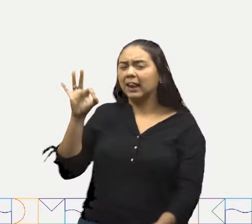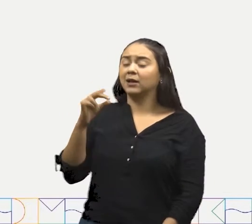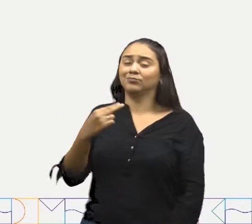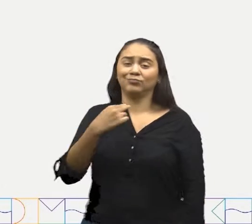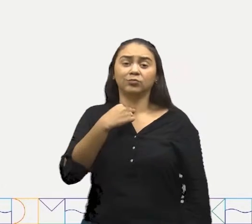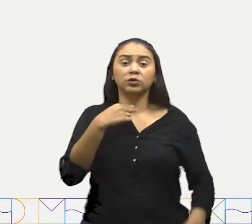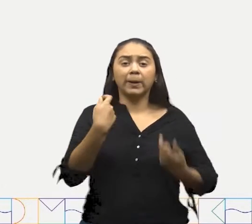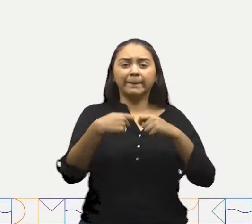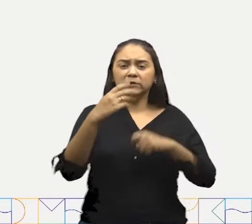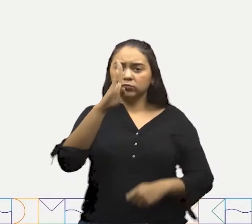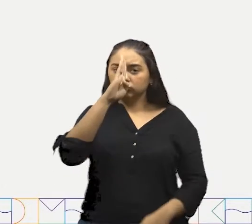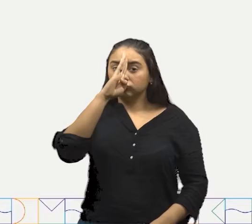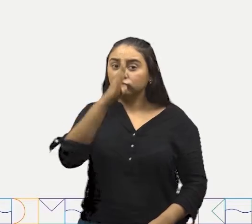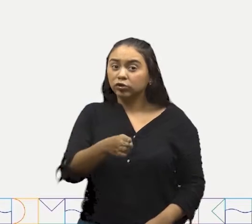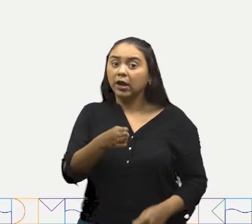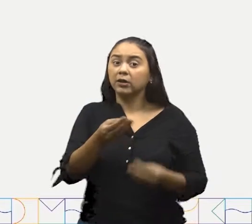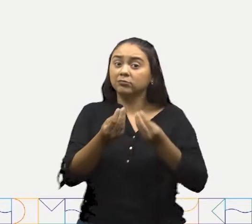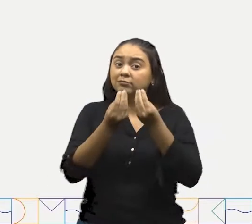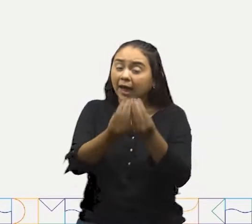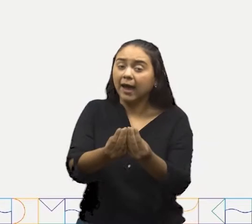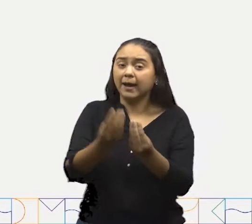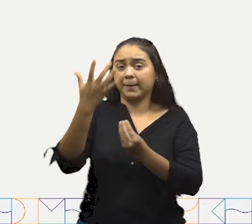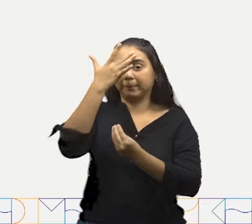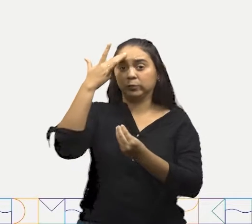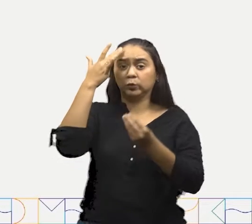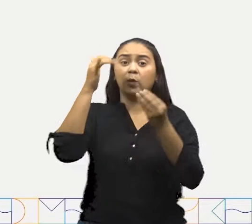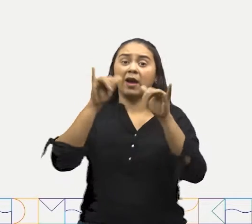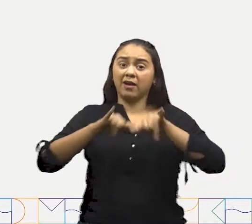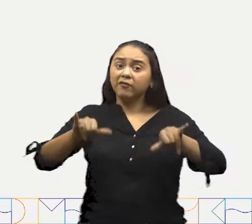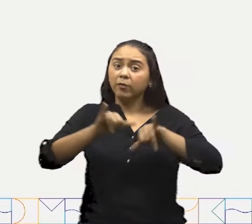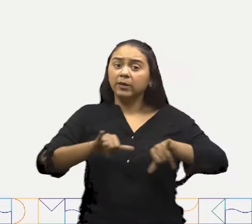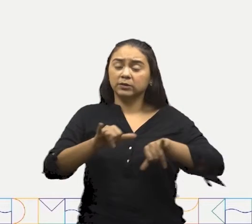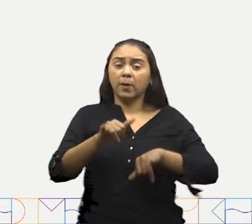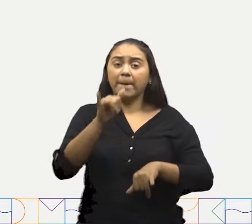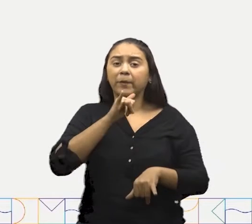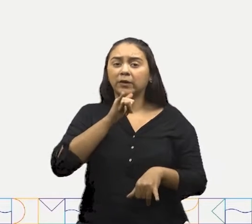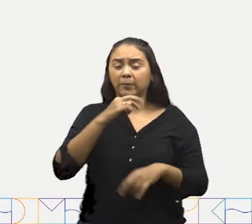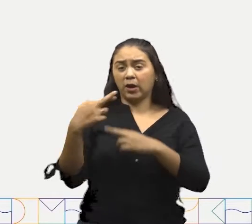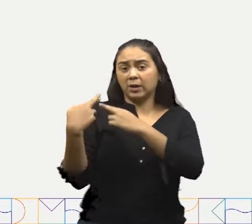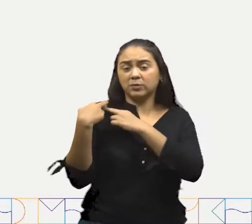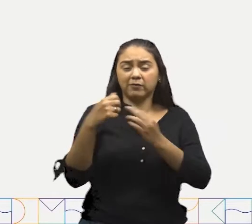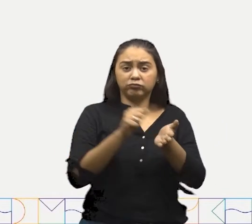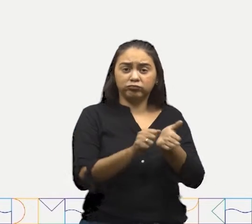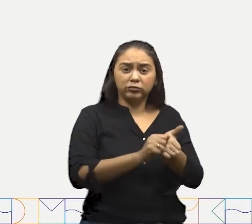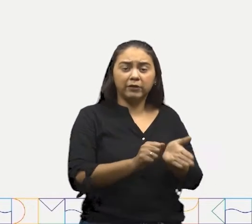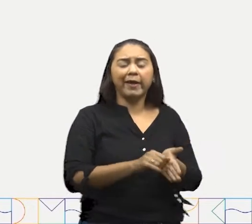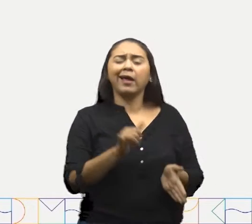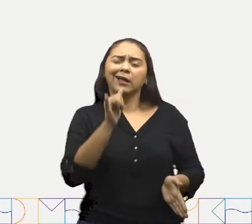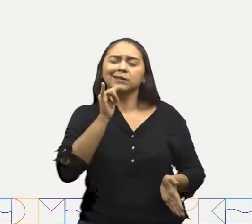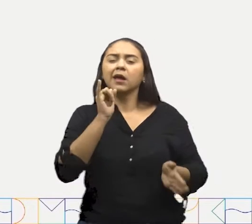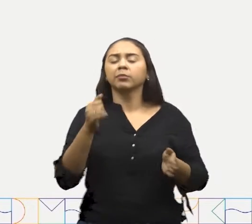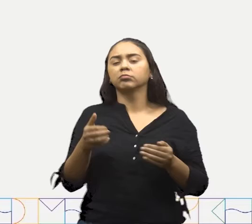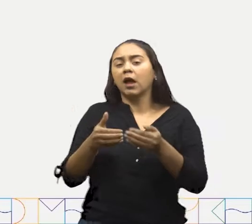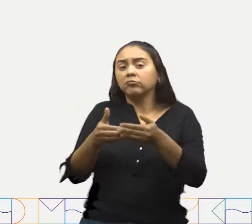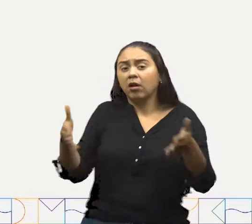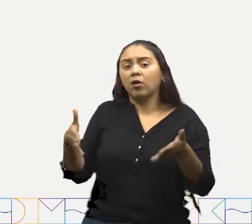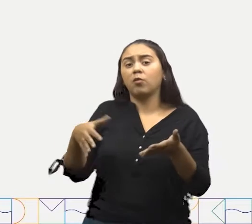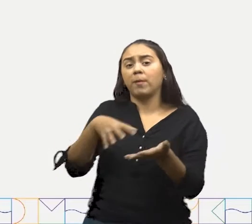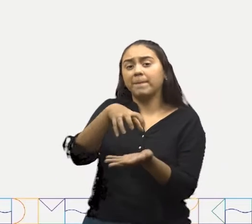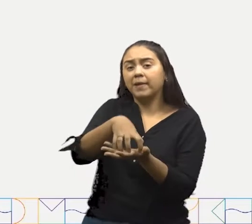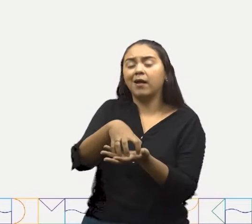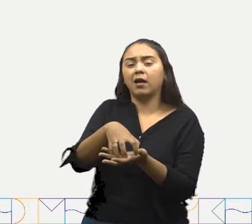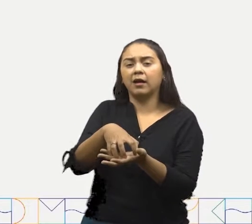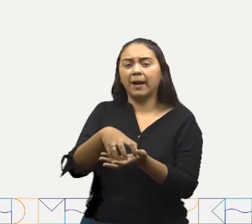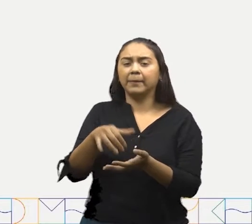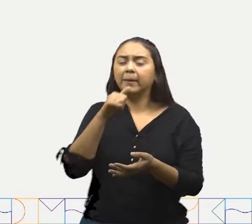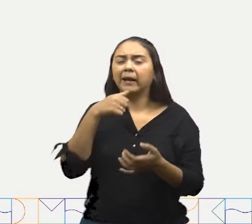vai direto ao ponto, que é dar a informação. Quem escreve uma notícia sobre a inauguração de um parque não ficará narrando